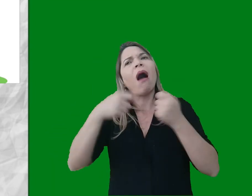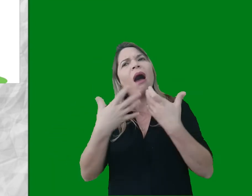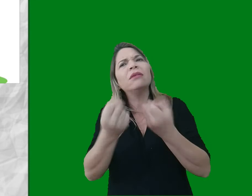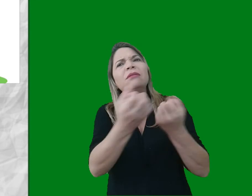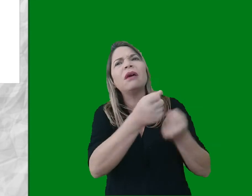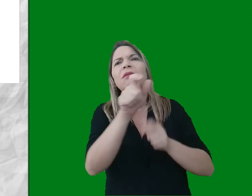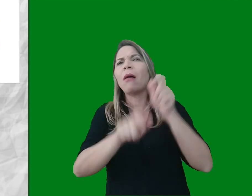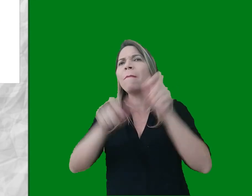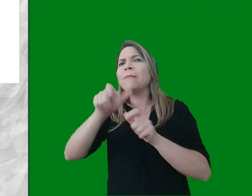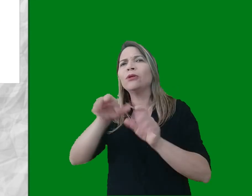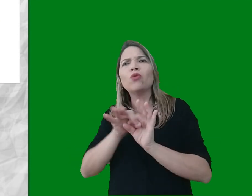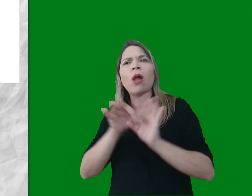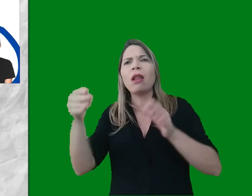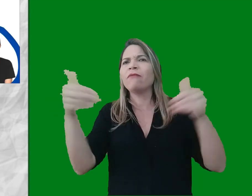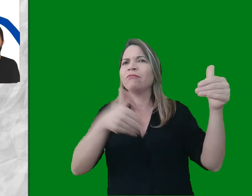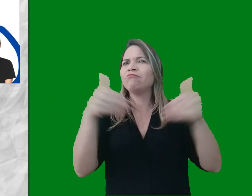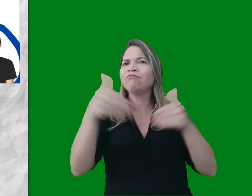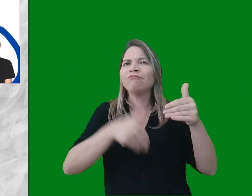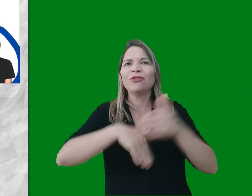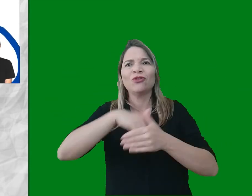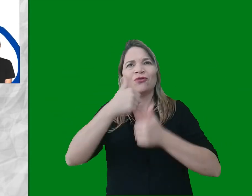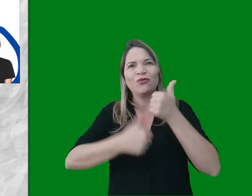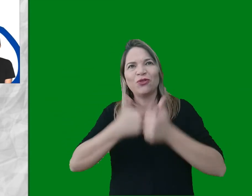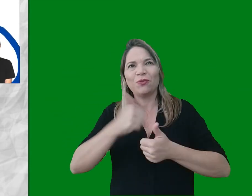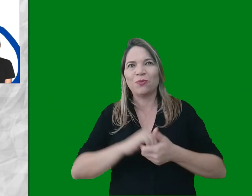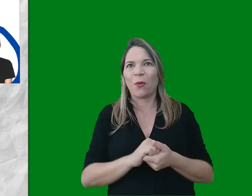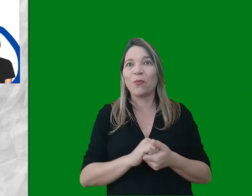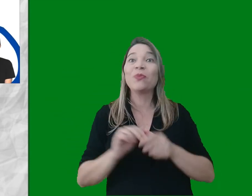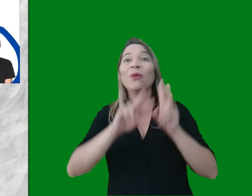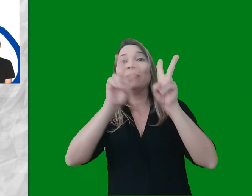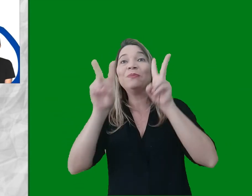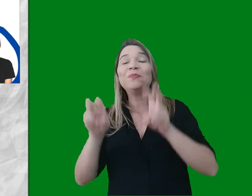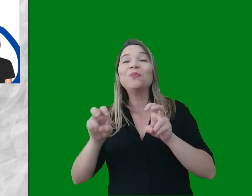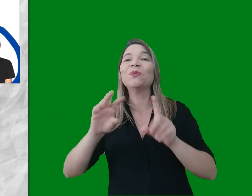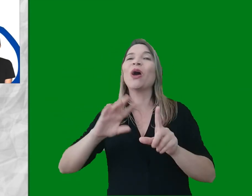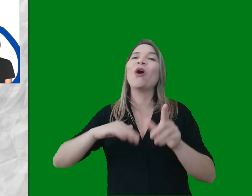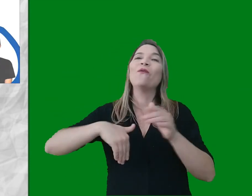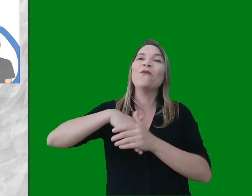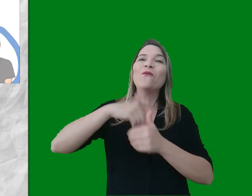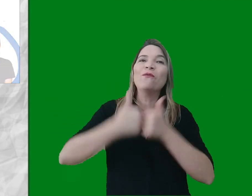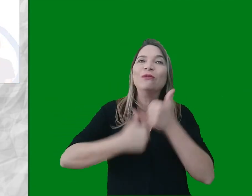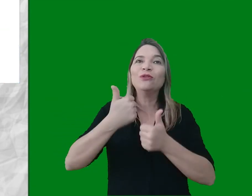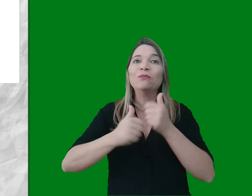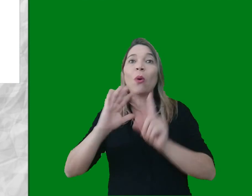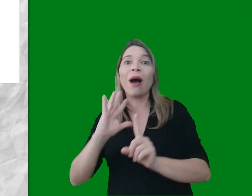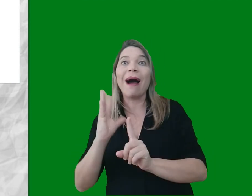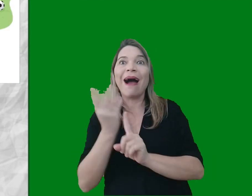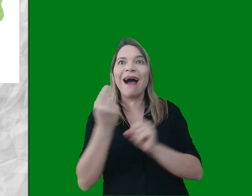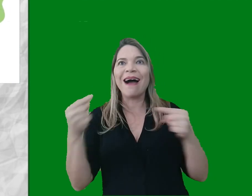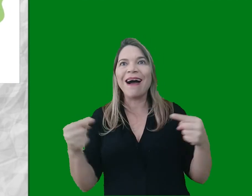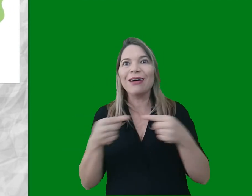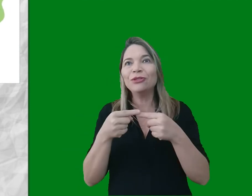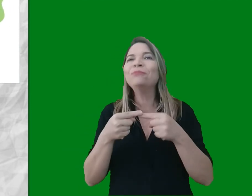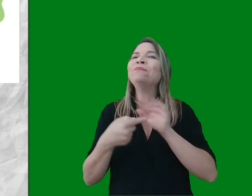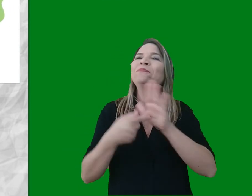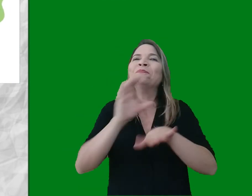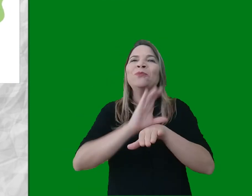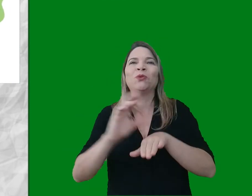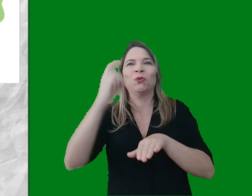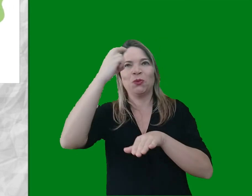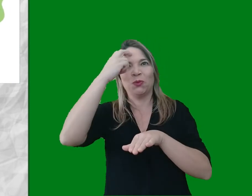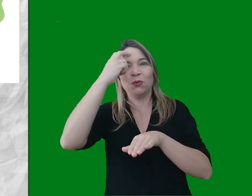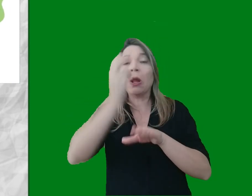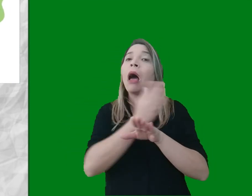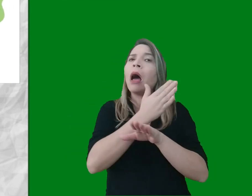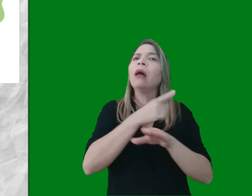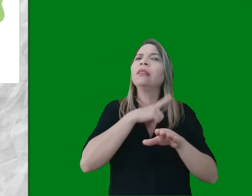como pontos de partida para essas reflexões. Em Futebol e Arte, a influência do futebol enquanto prática cultural é colocada em evidência,